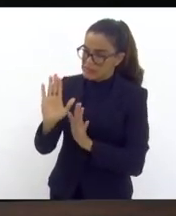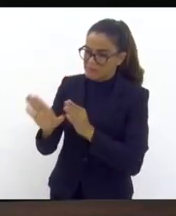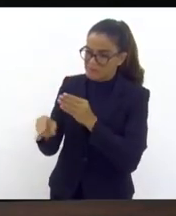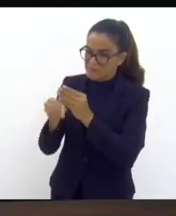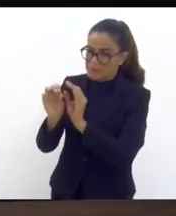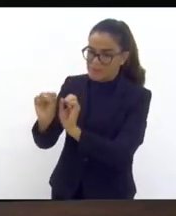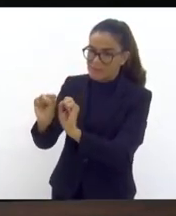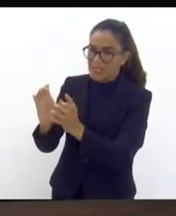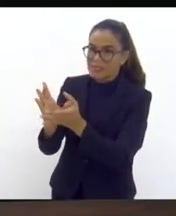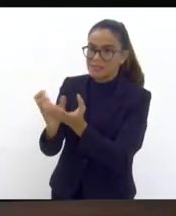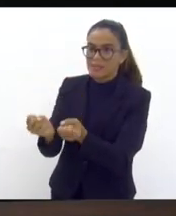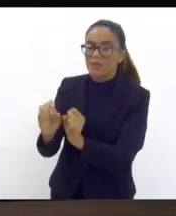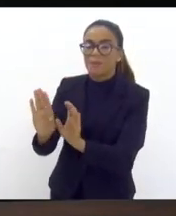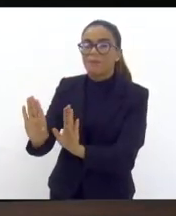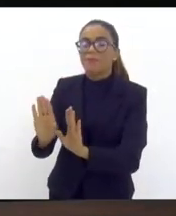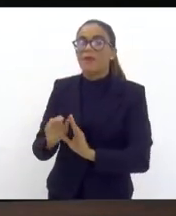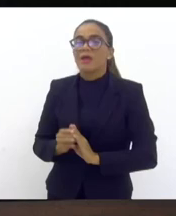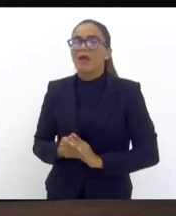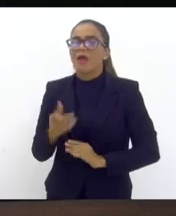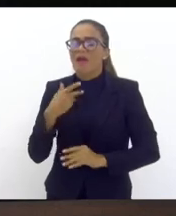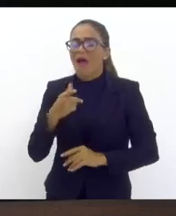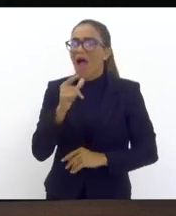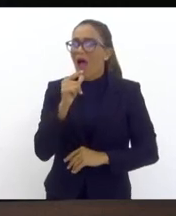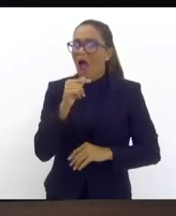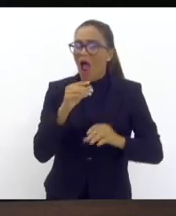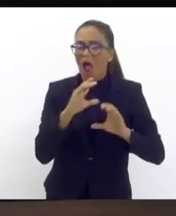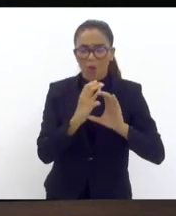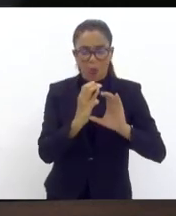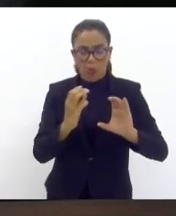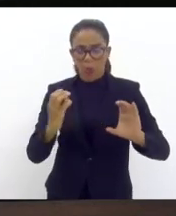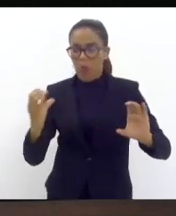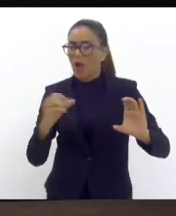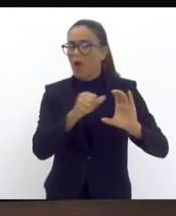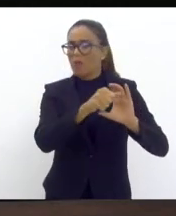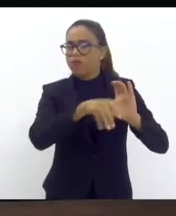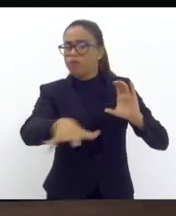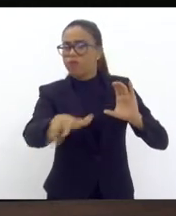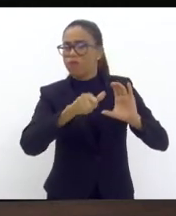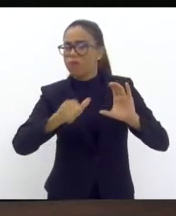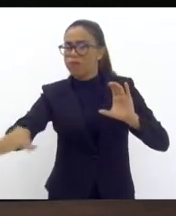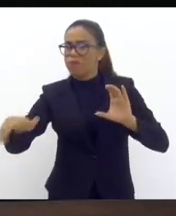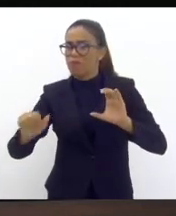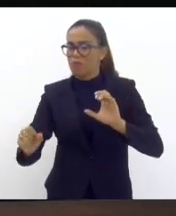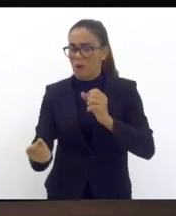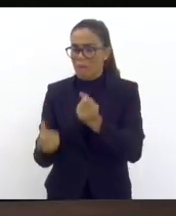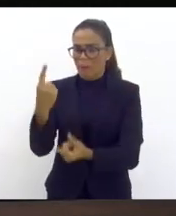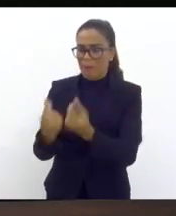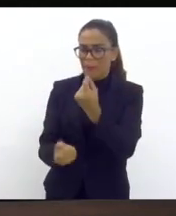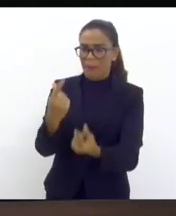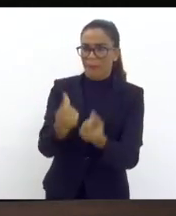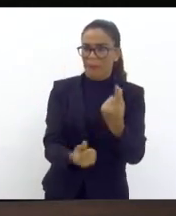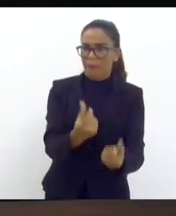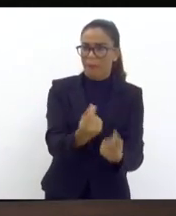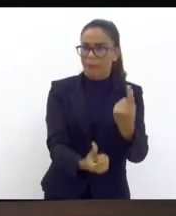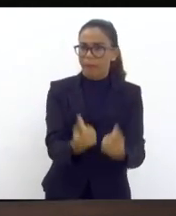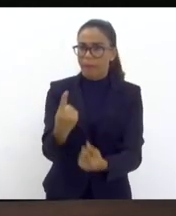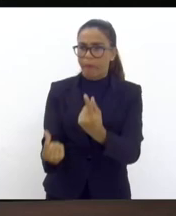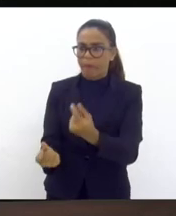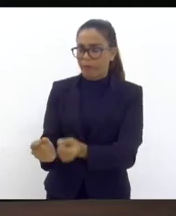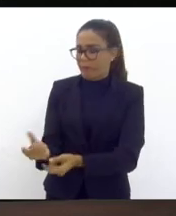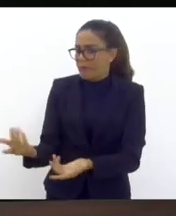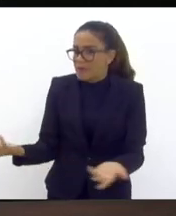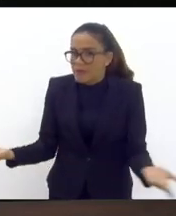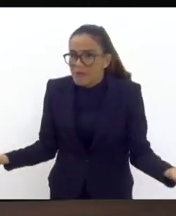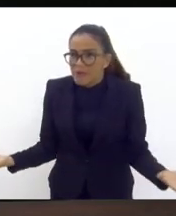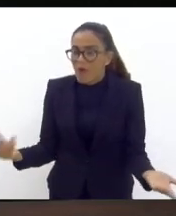então vazamento por todas as partes esburacando calçadas o asfalto que é difícil o deputado